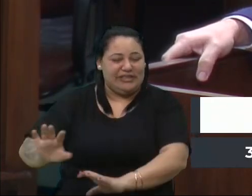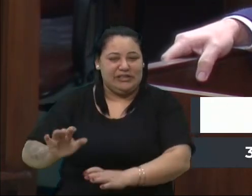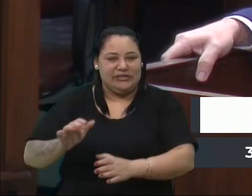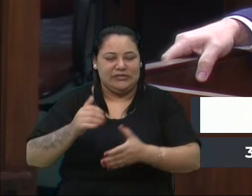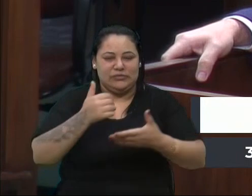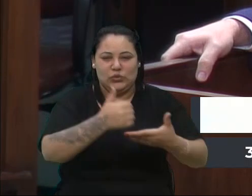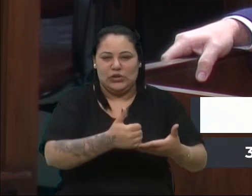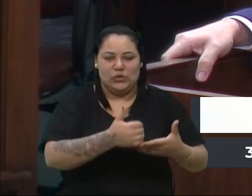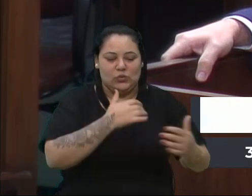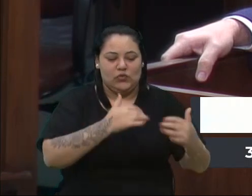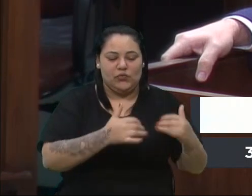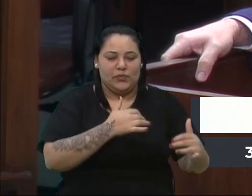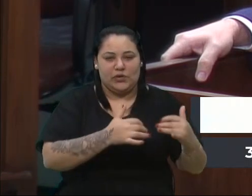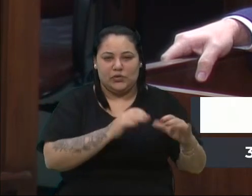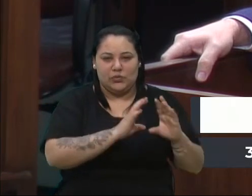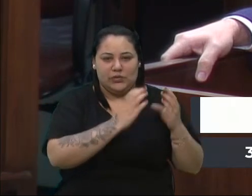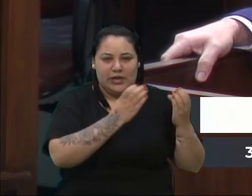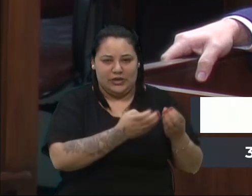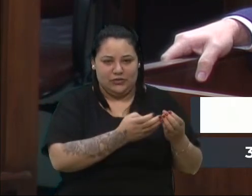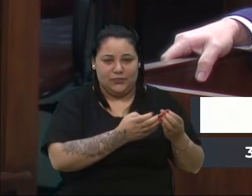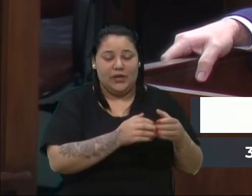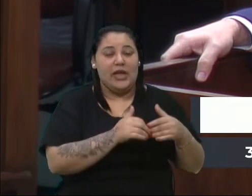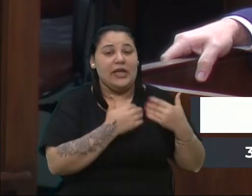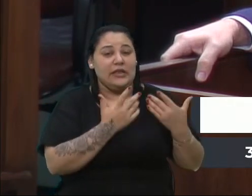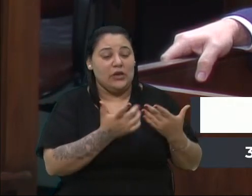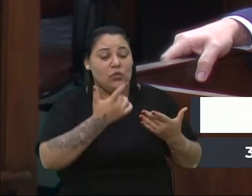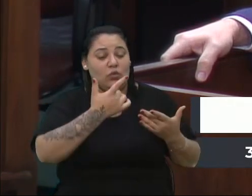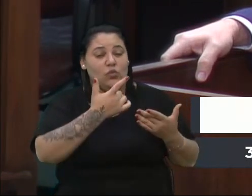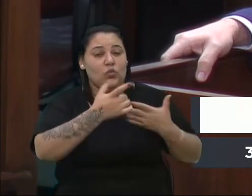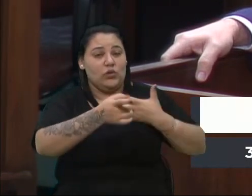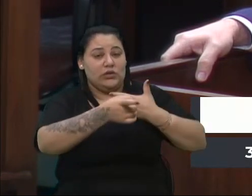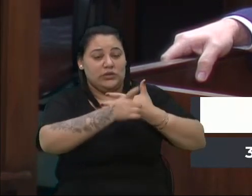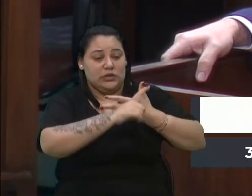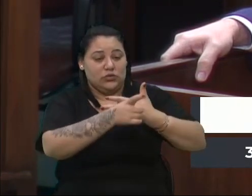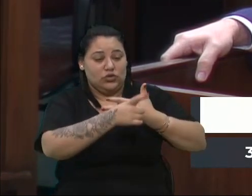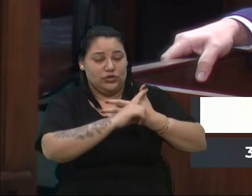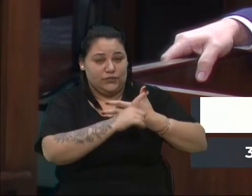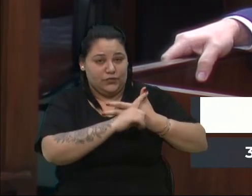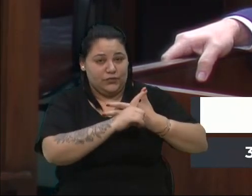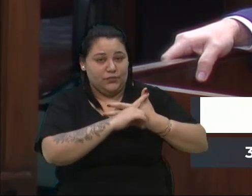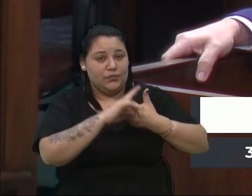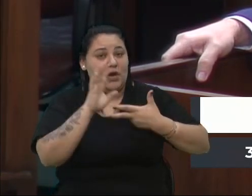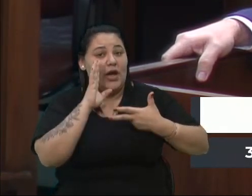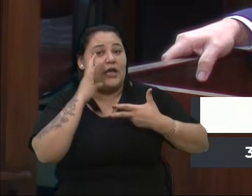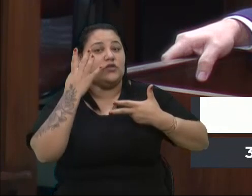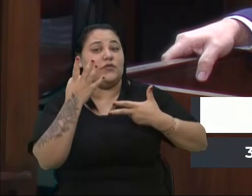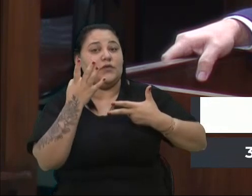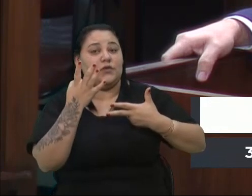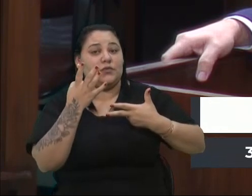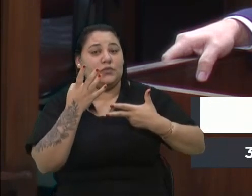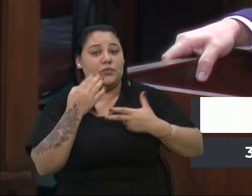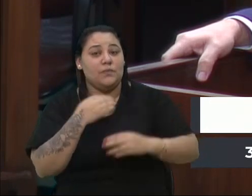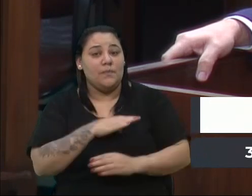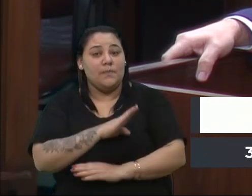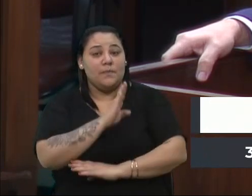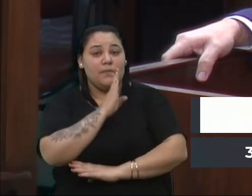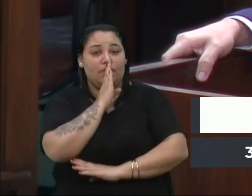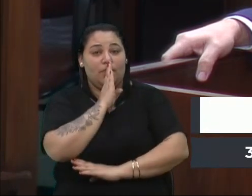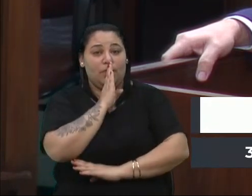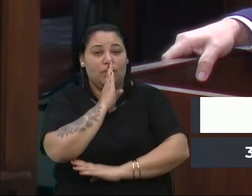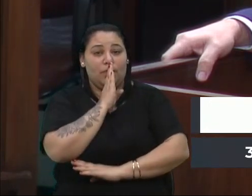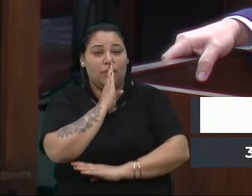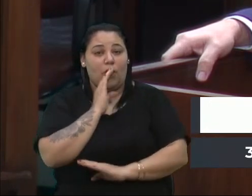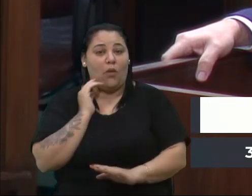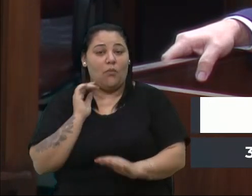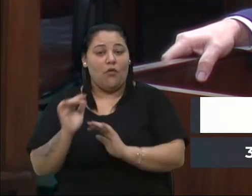do Executivo de sufocar ou de calar este movimento e as